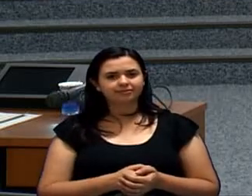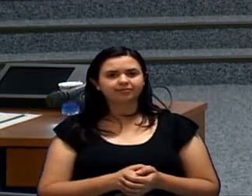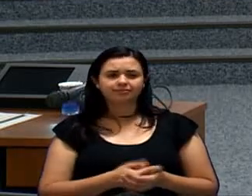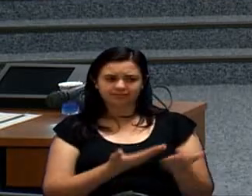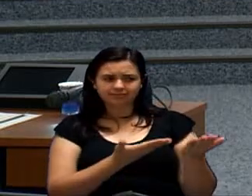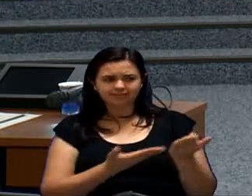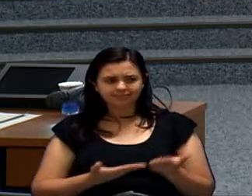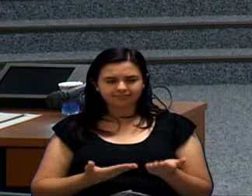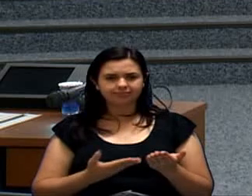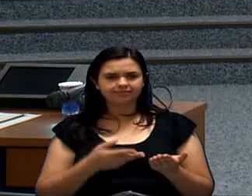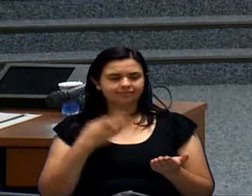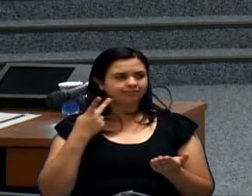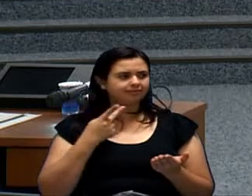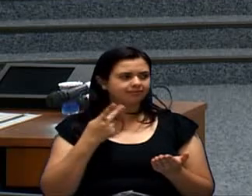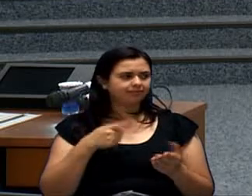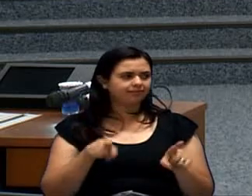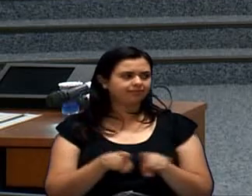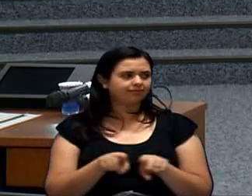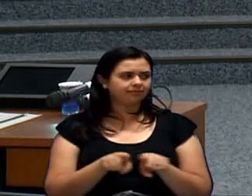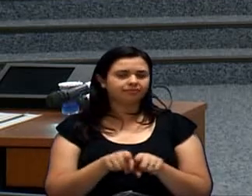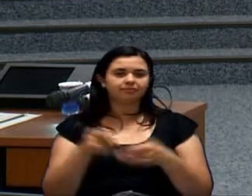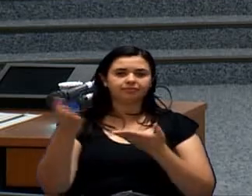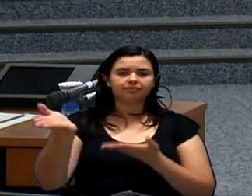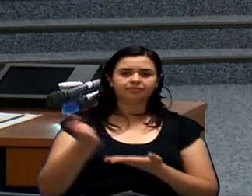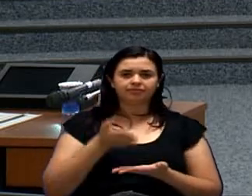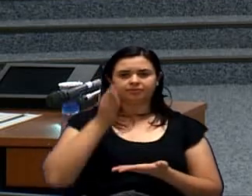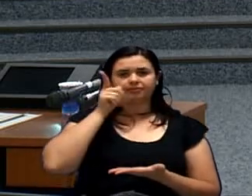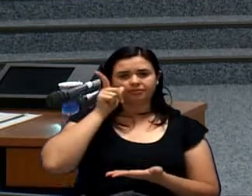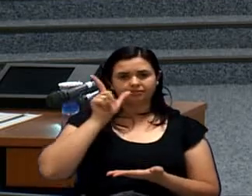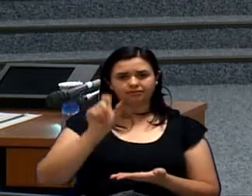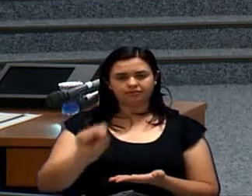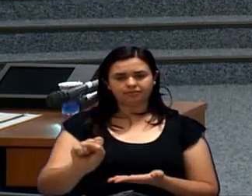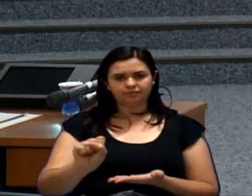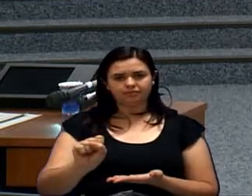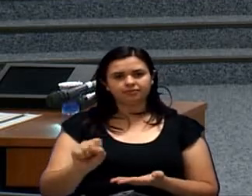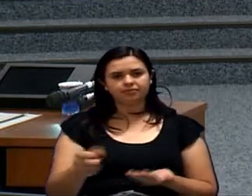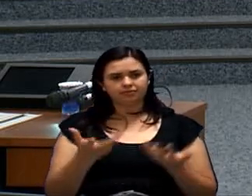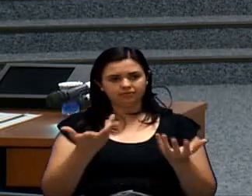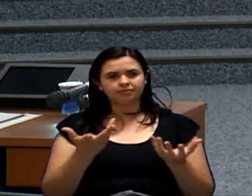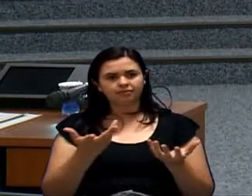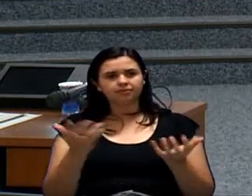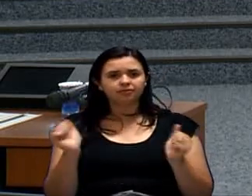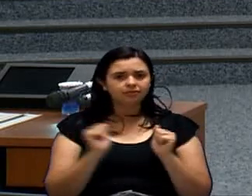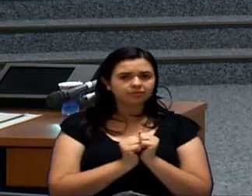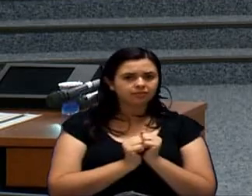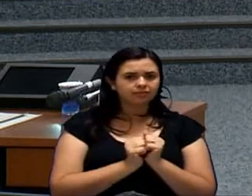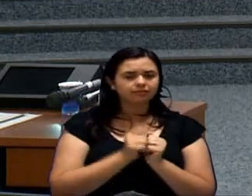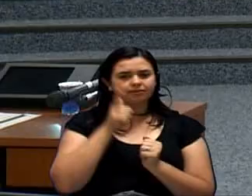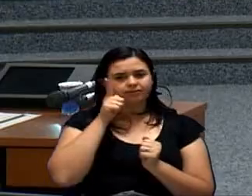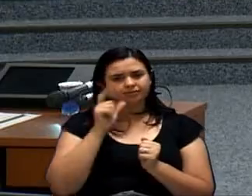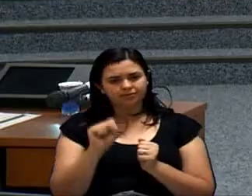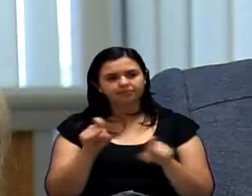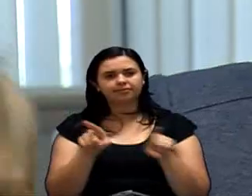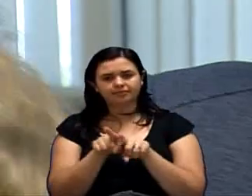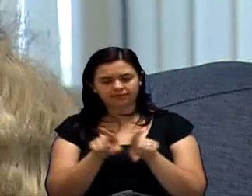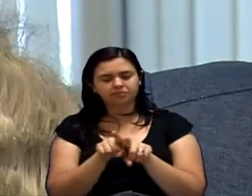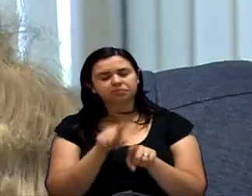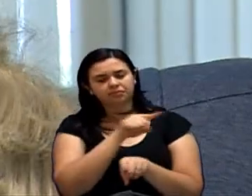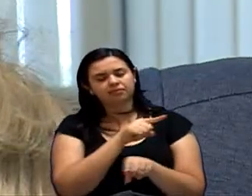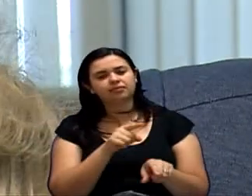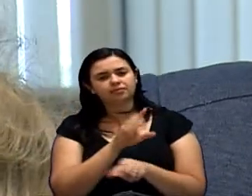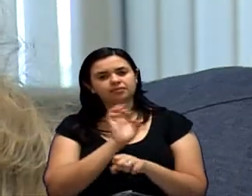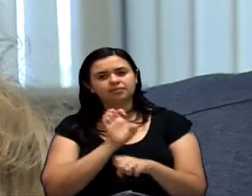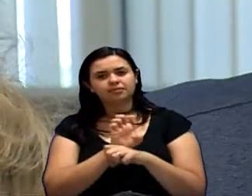gentileza, vereadora, eu ia chamar também o Luiz Santos. Se o Luiz Santos estiver na casa... Quero ter a honra que ele participe aqui. Luiz Santos, nordestino, sempre defende.